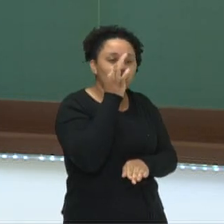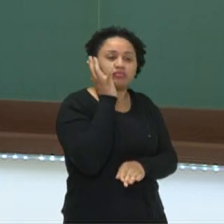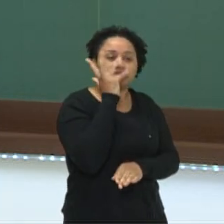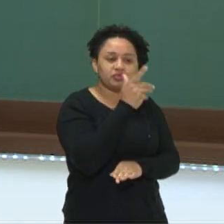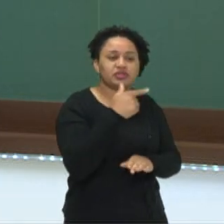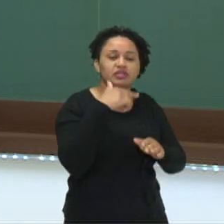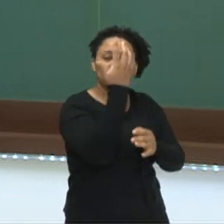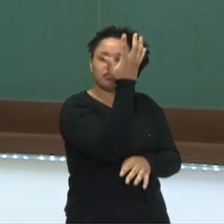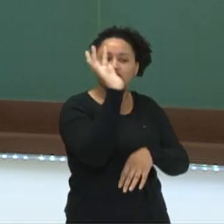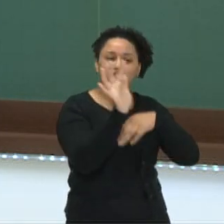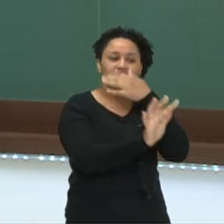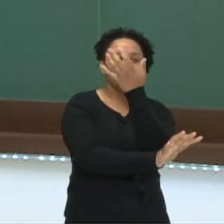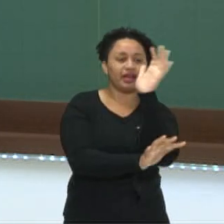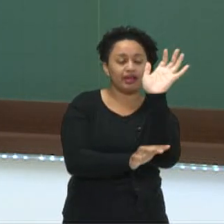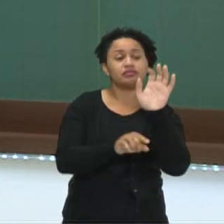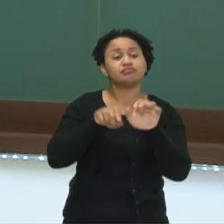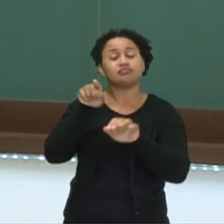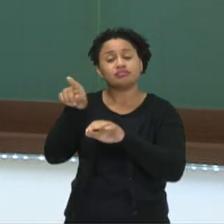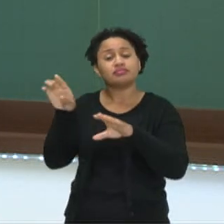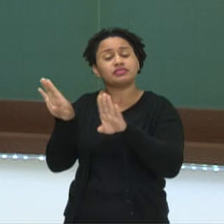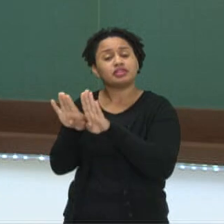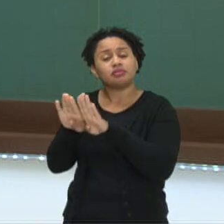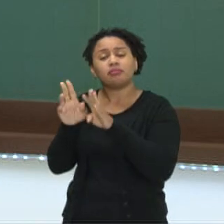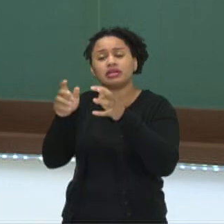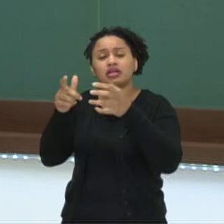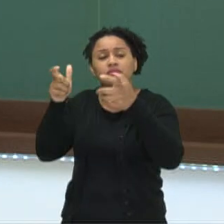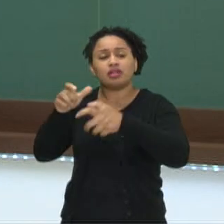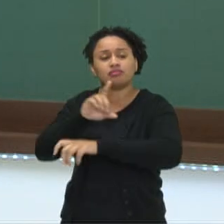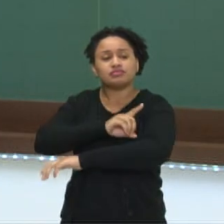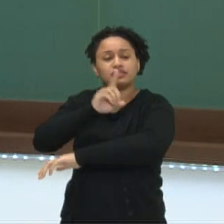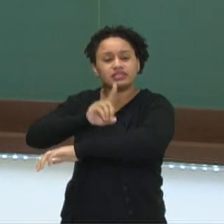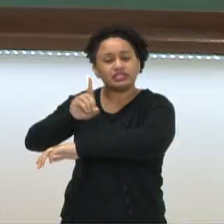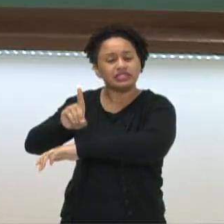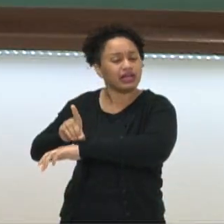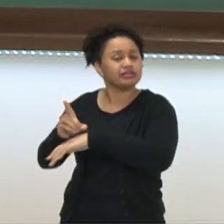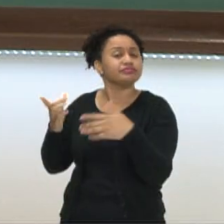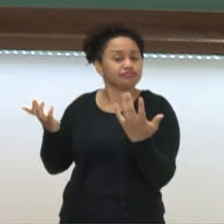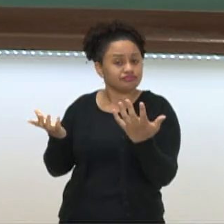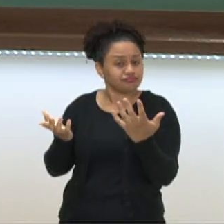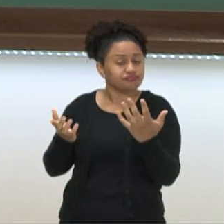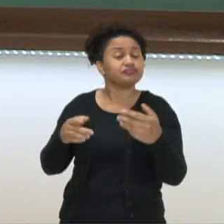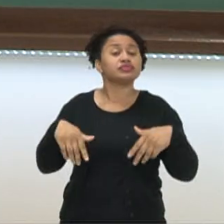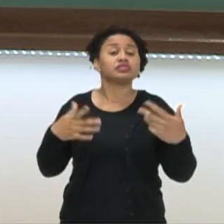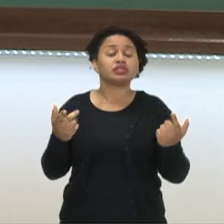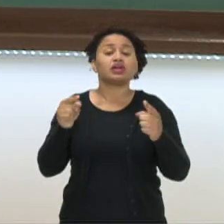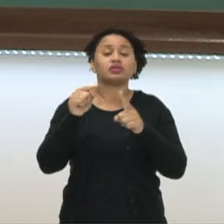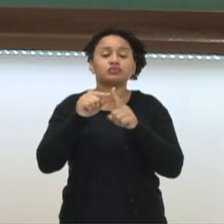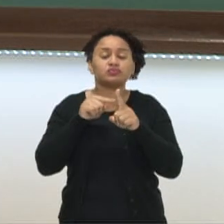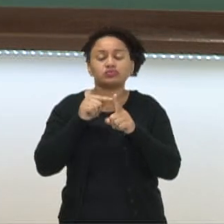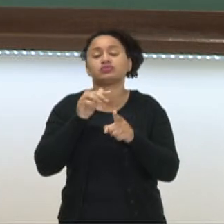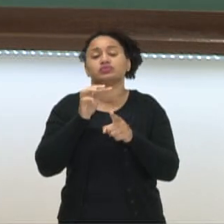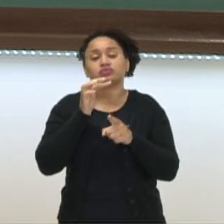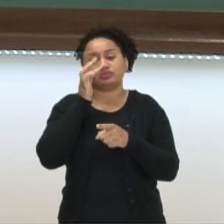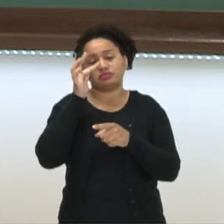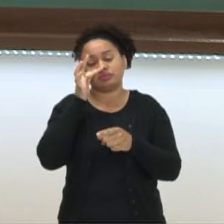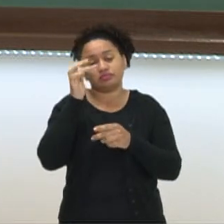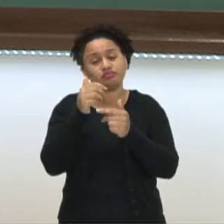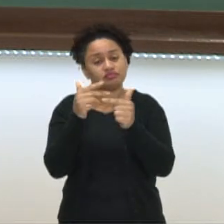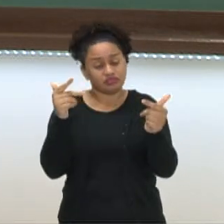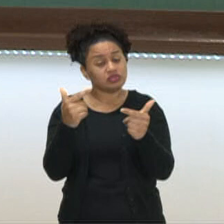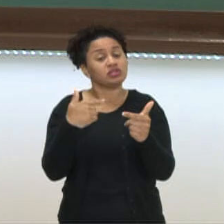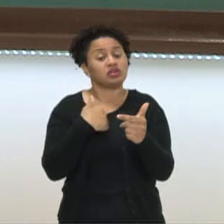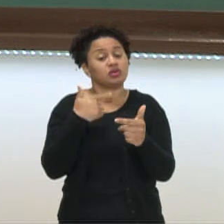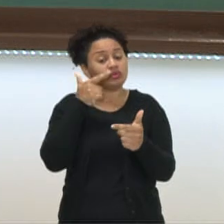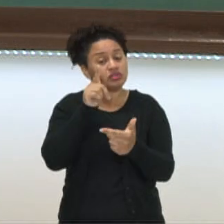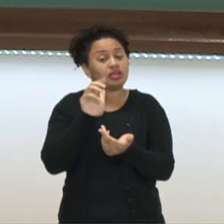da floresta e a gente vê aqui também um ambiente desértico. Ou seja, é uma planta que ela se adapta muito